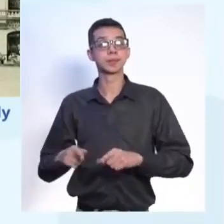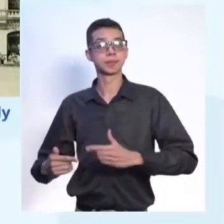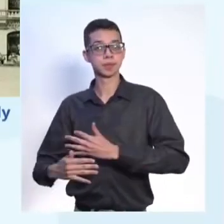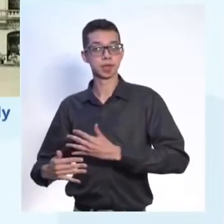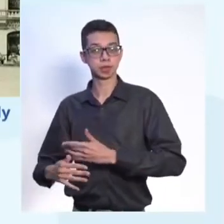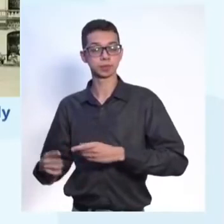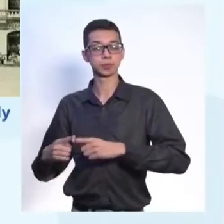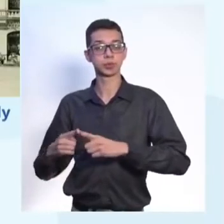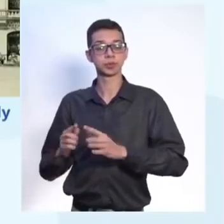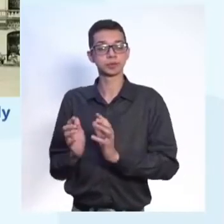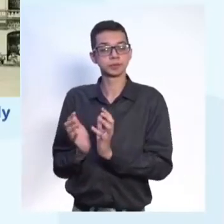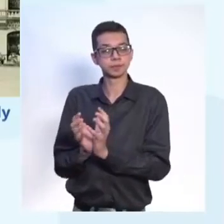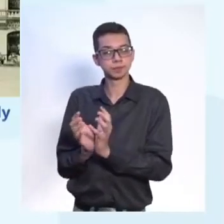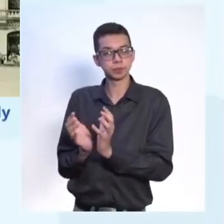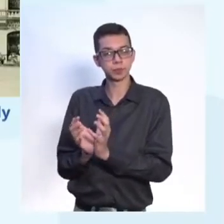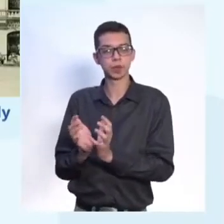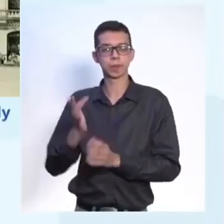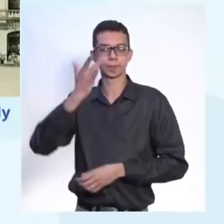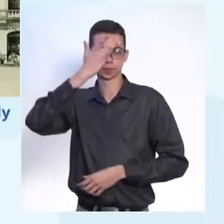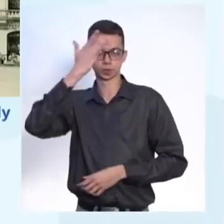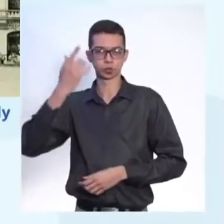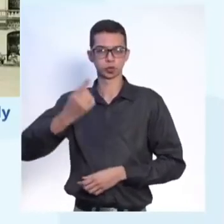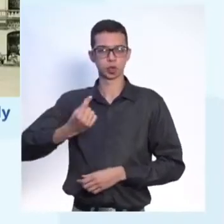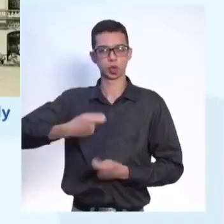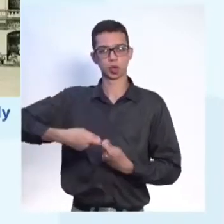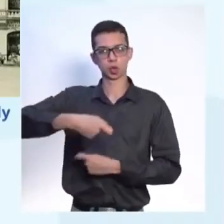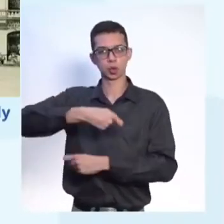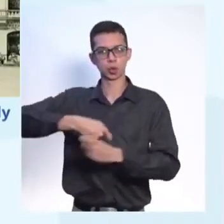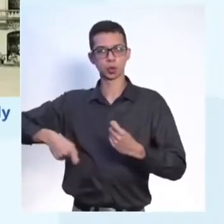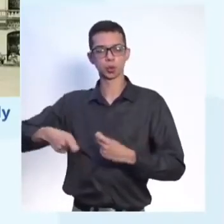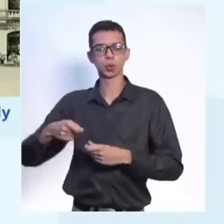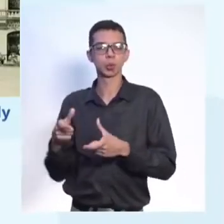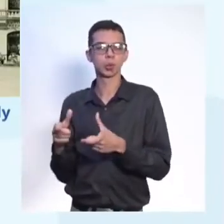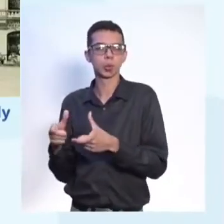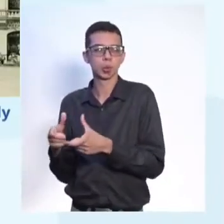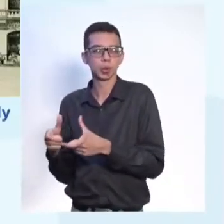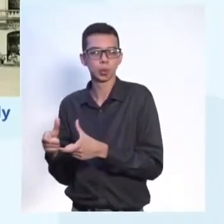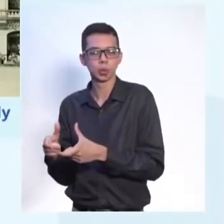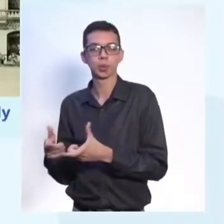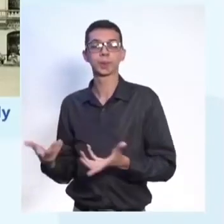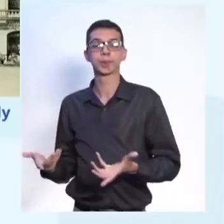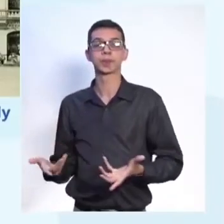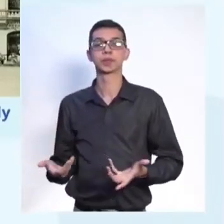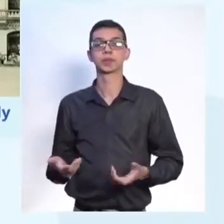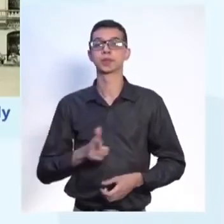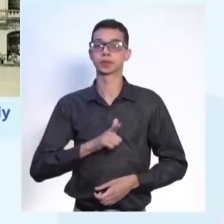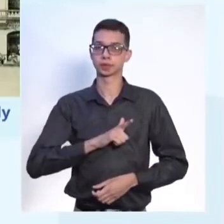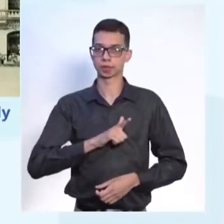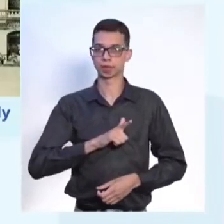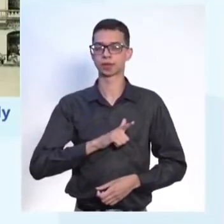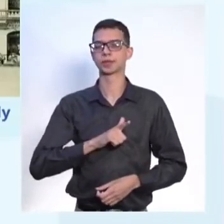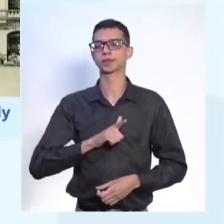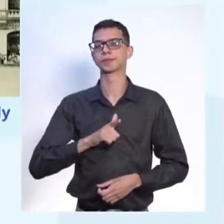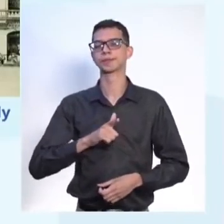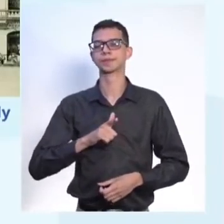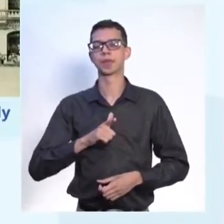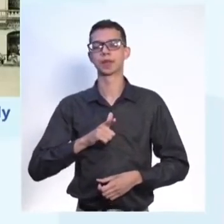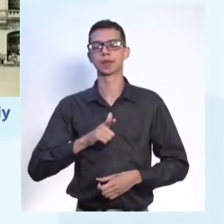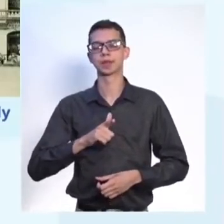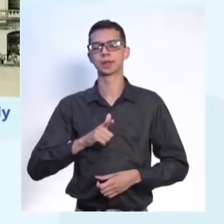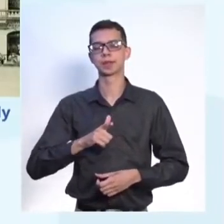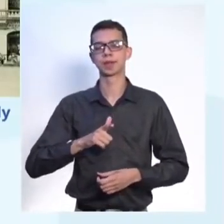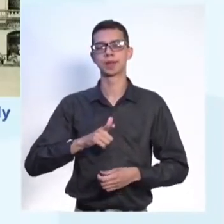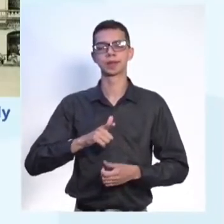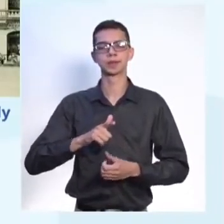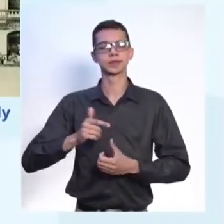pequena classe média de comerciantes que vão, aos poucos, dando novas cores e